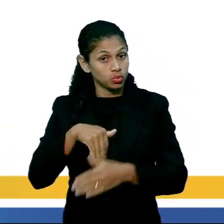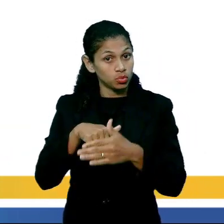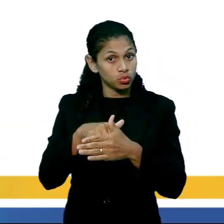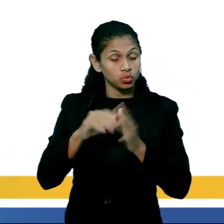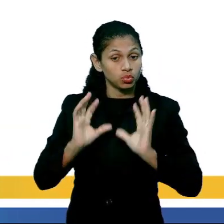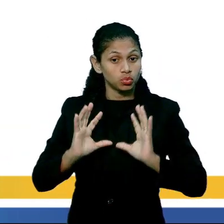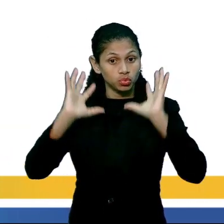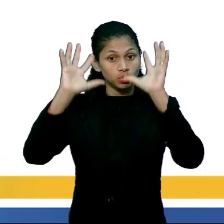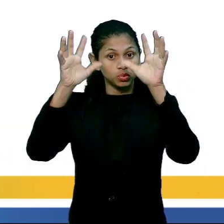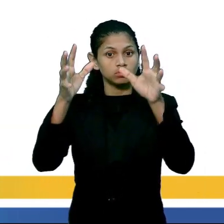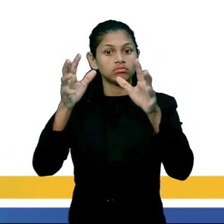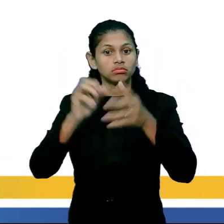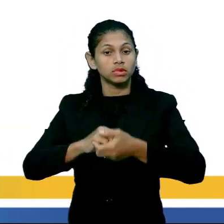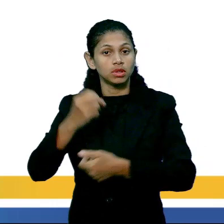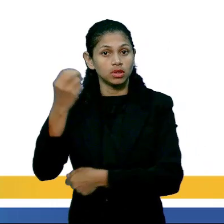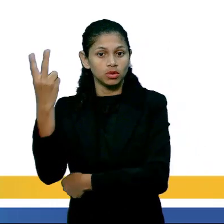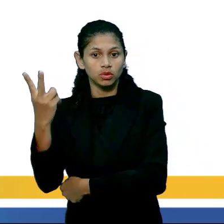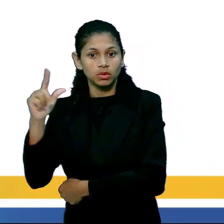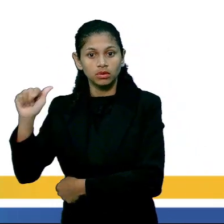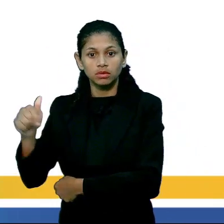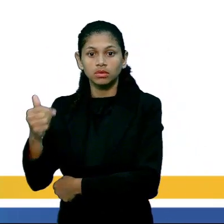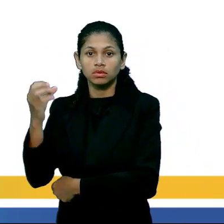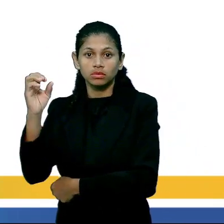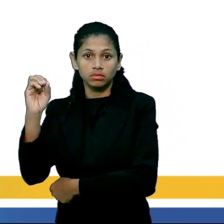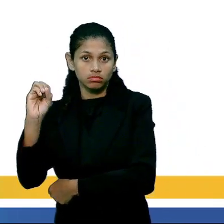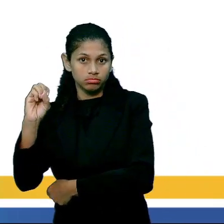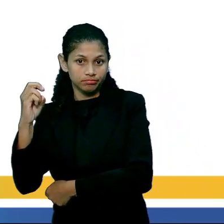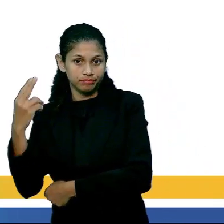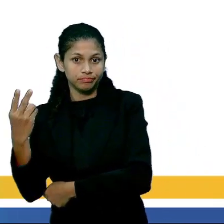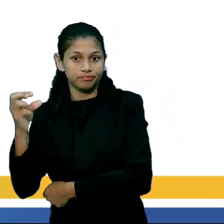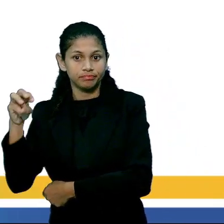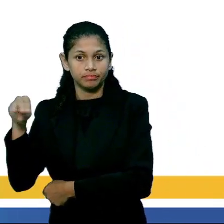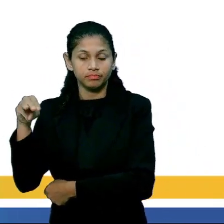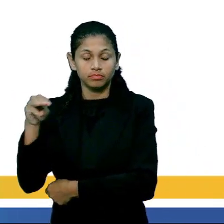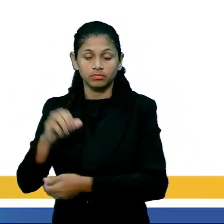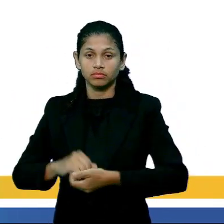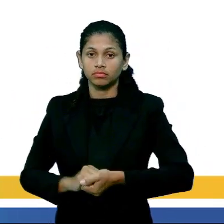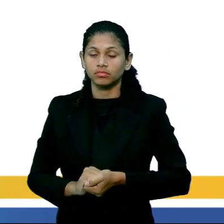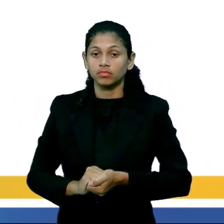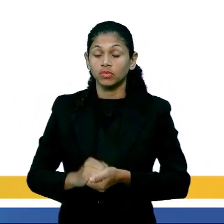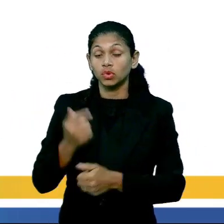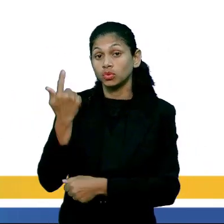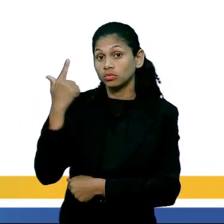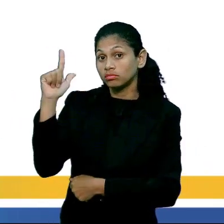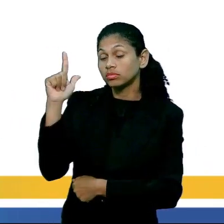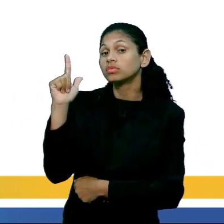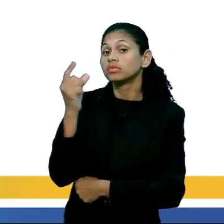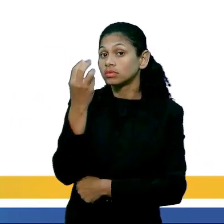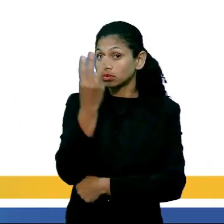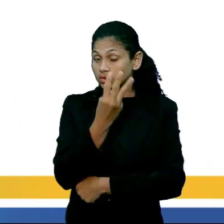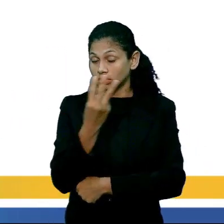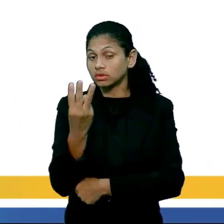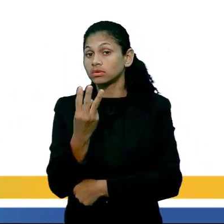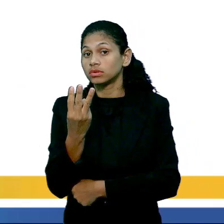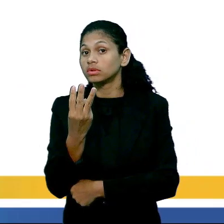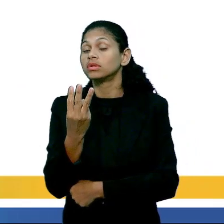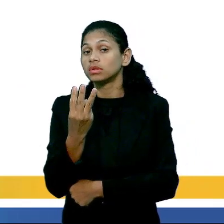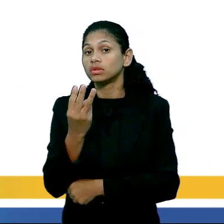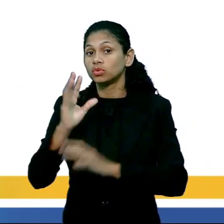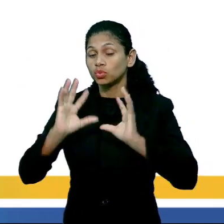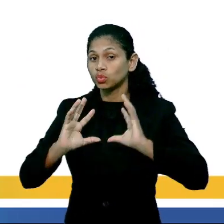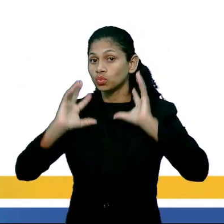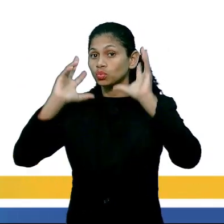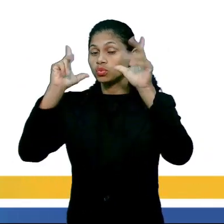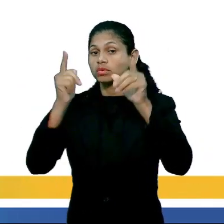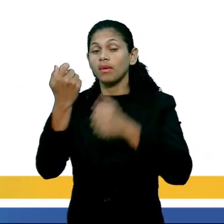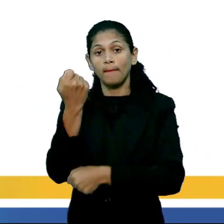2 metros 2,2 metros os outros três jogadores que ele ainda Precisa